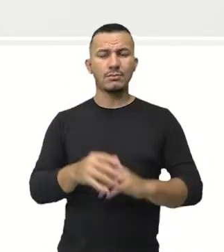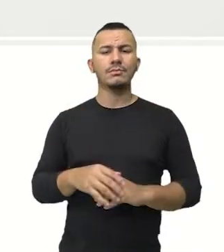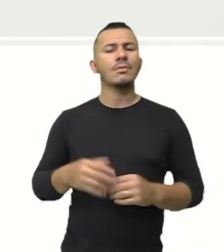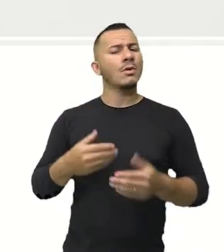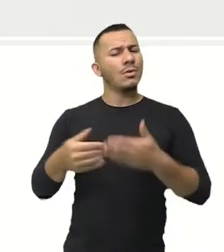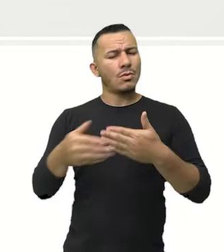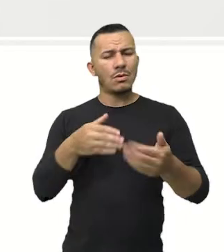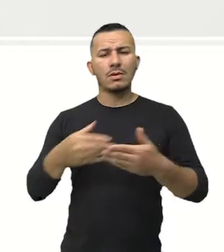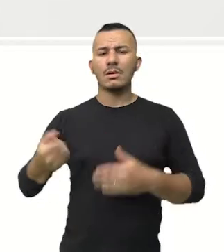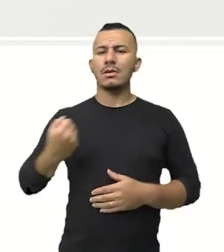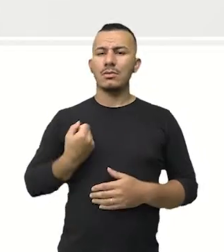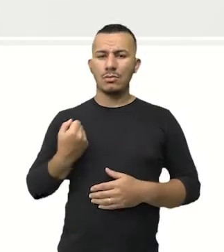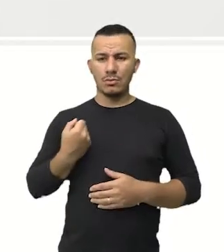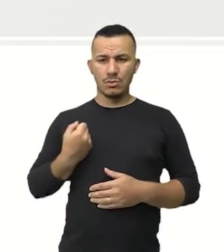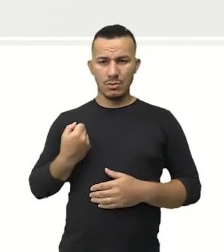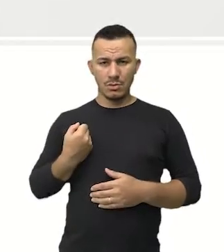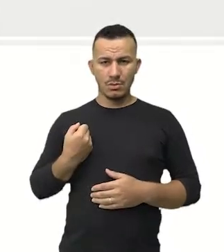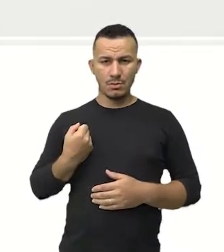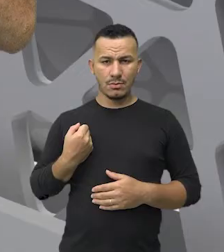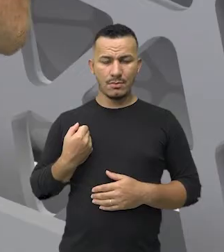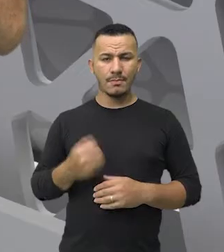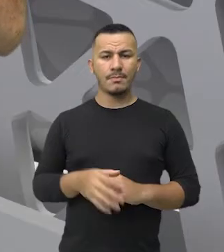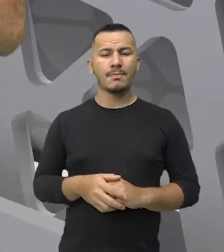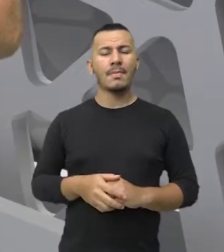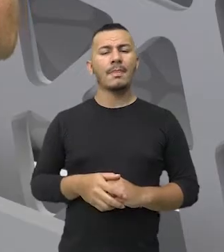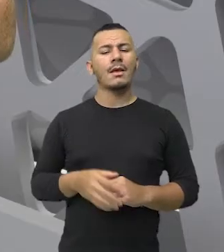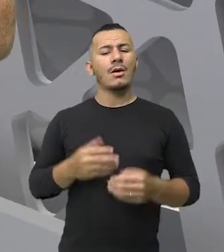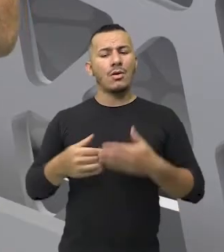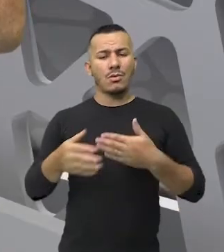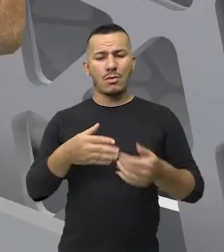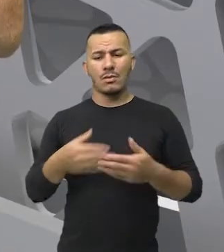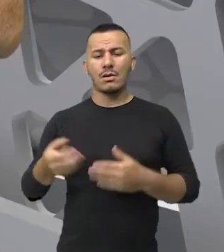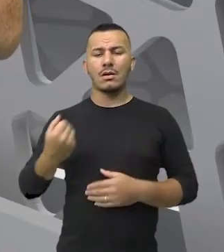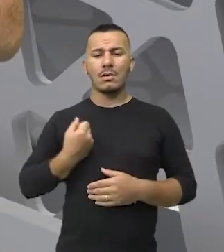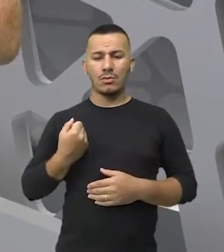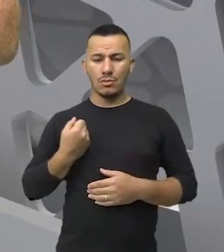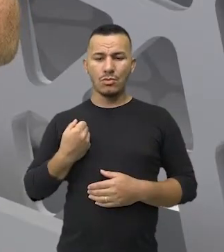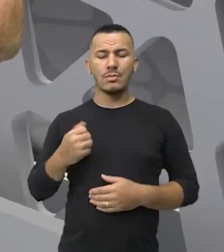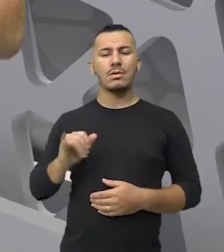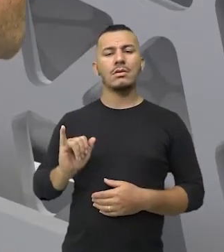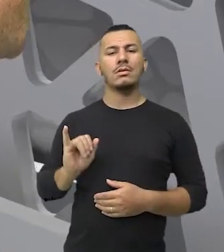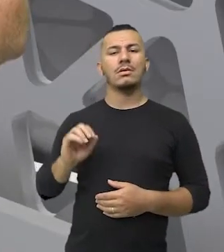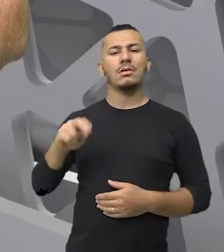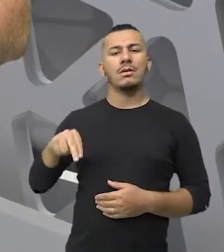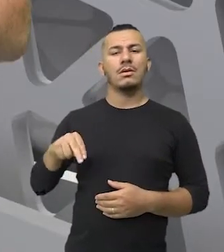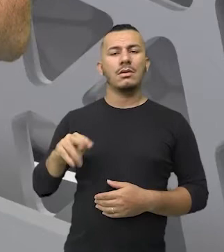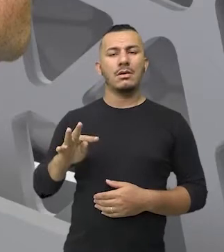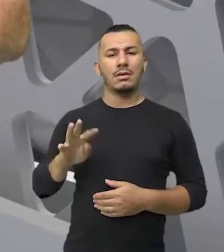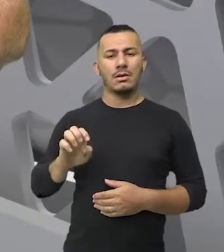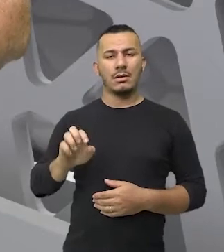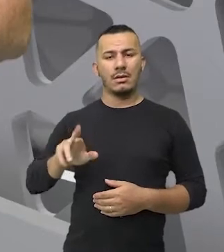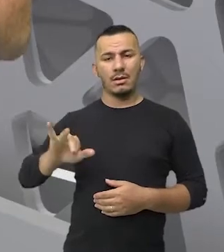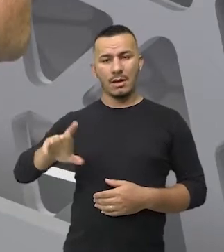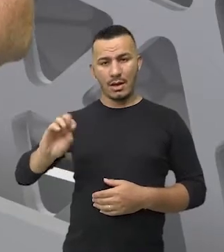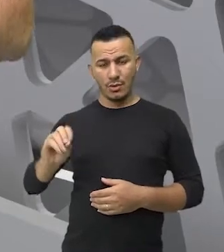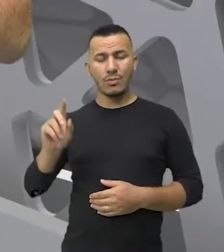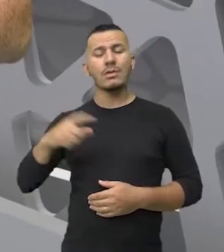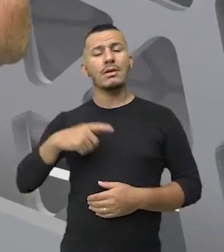e qualquer número, atenção alunos, todo e qualquer número inteiro também é um